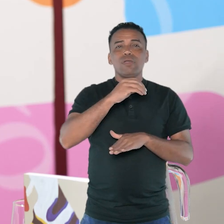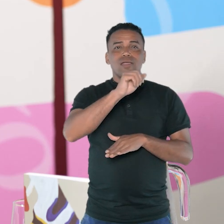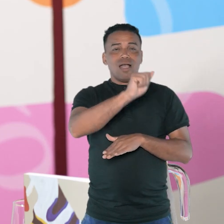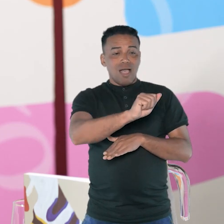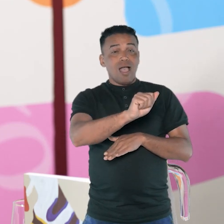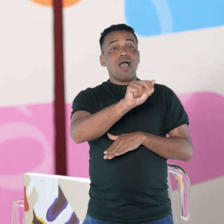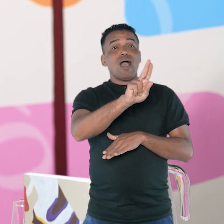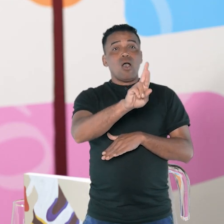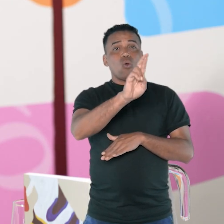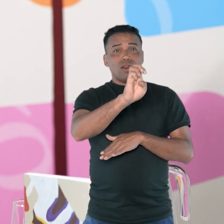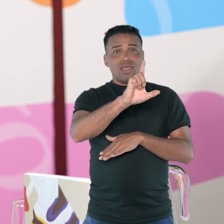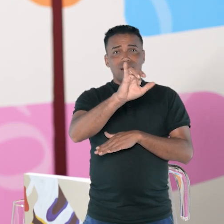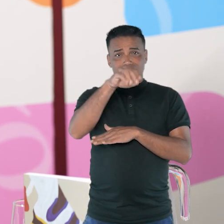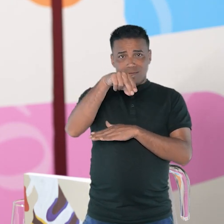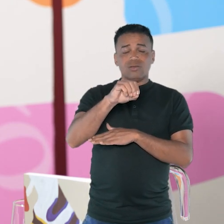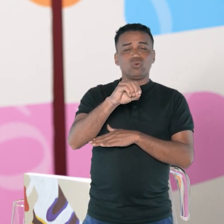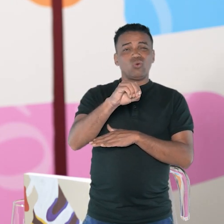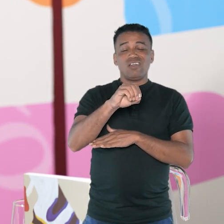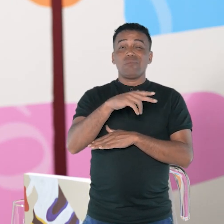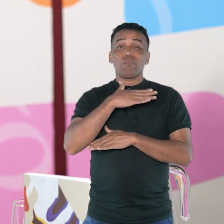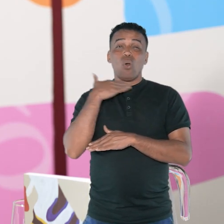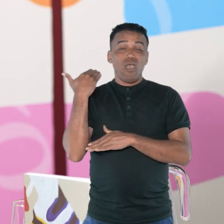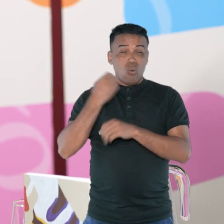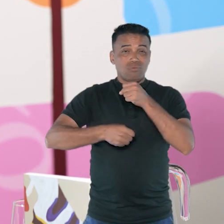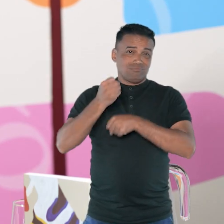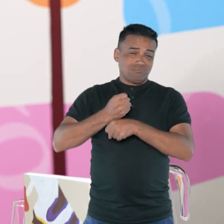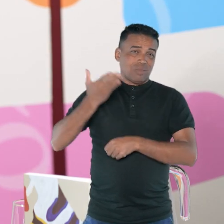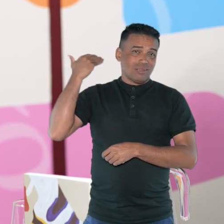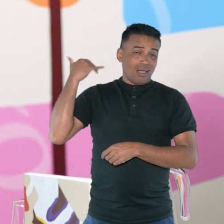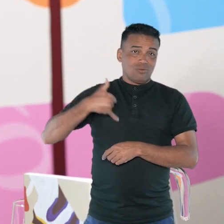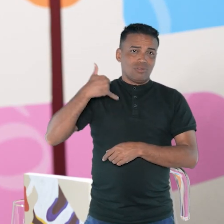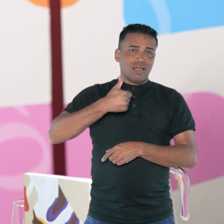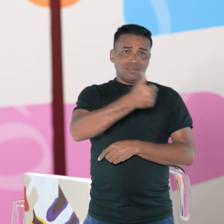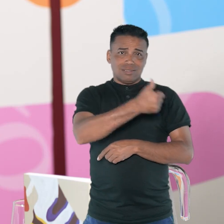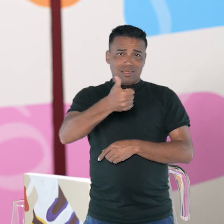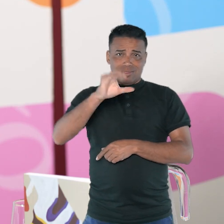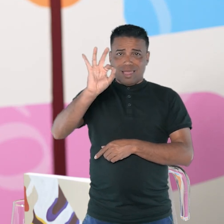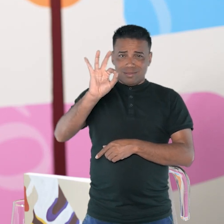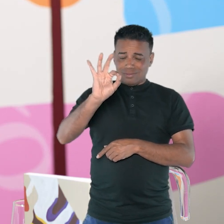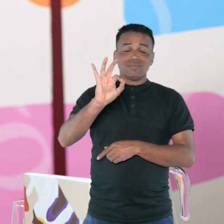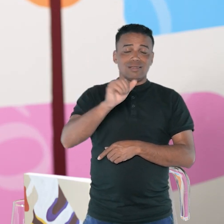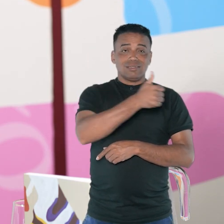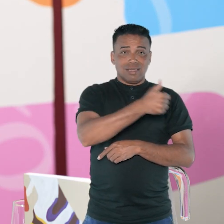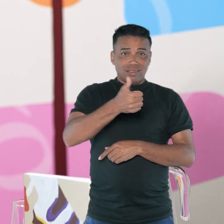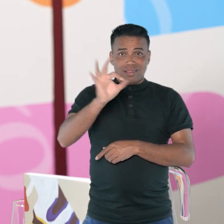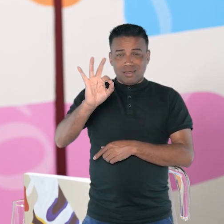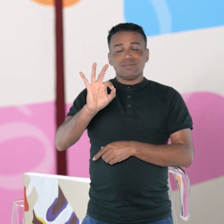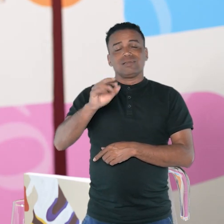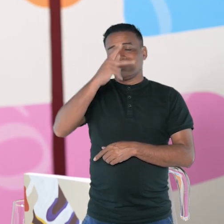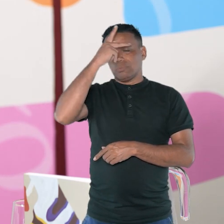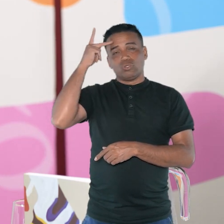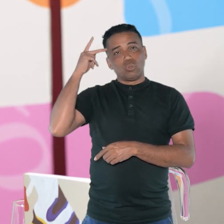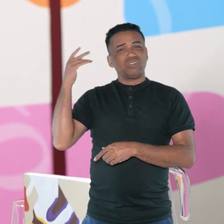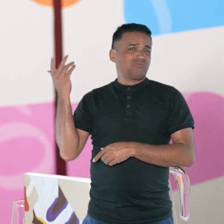quilombola, faleceu o ano passado, ele tinha 110 anos, ele fazia... as pessoas iam lá e contavam